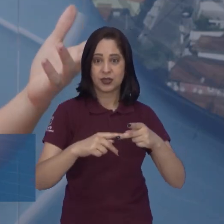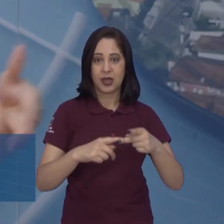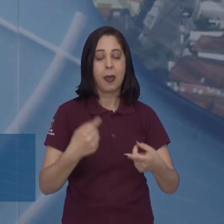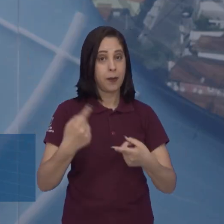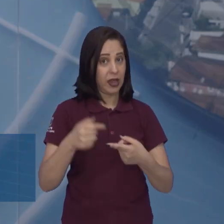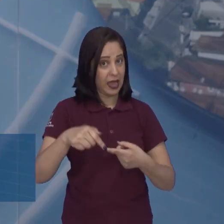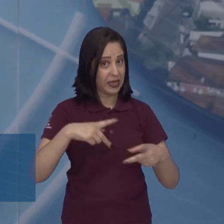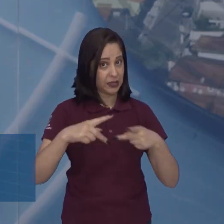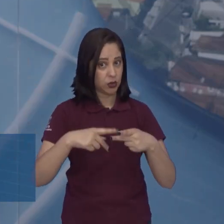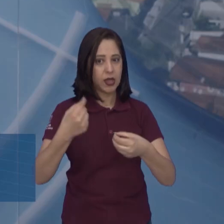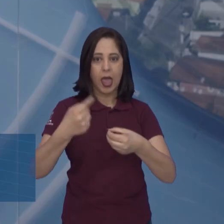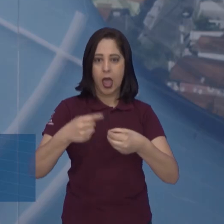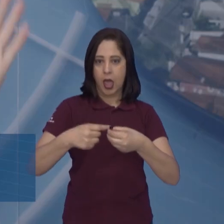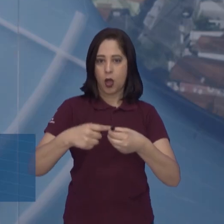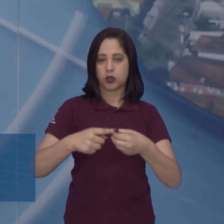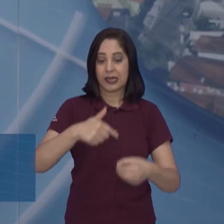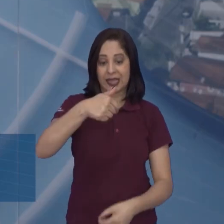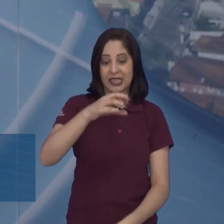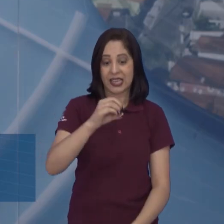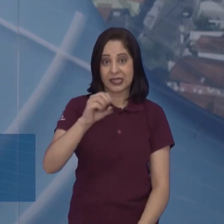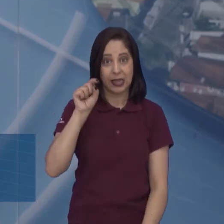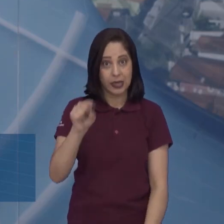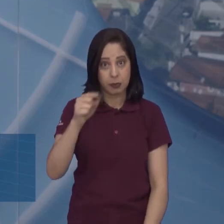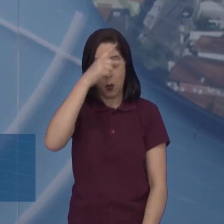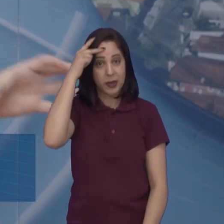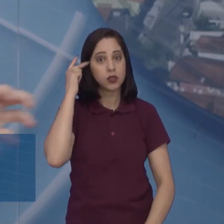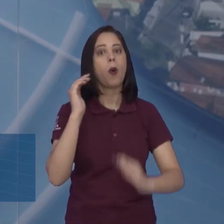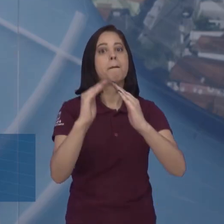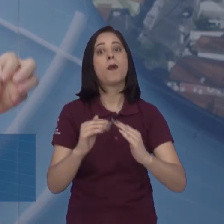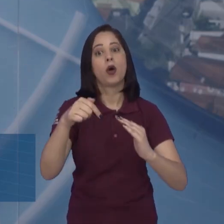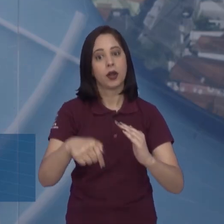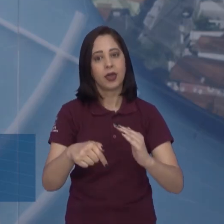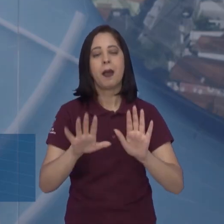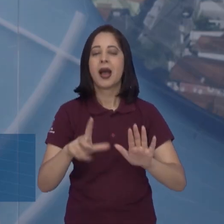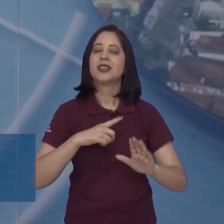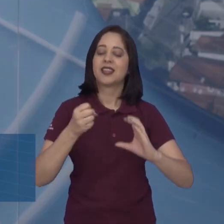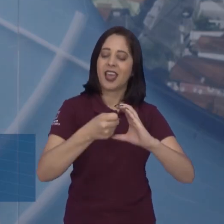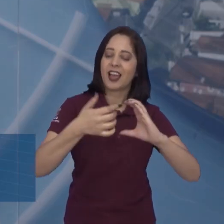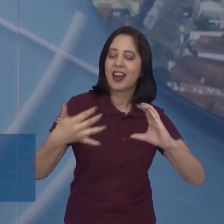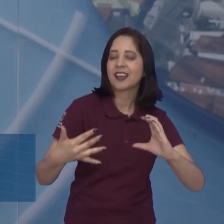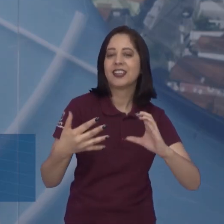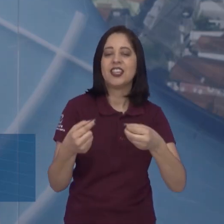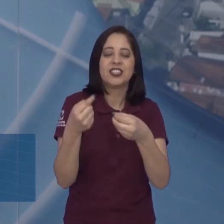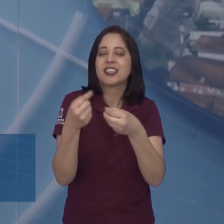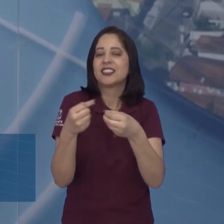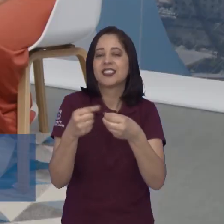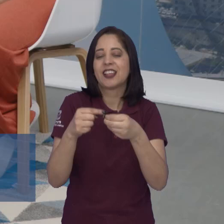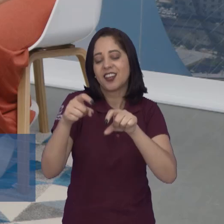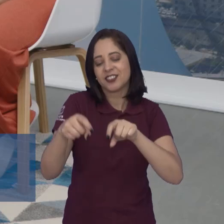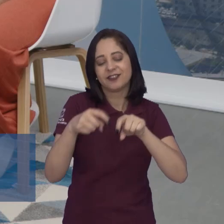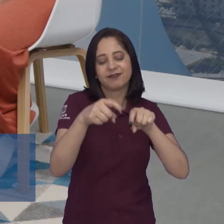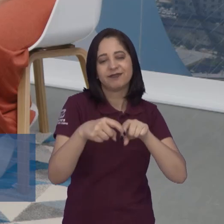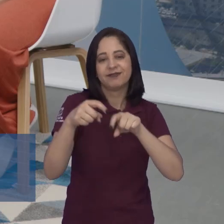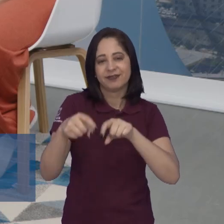grande, ultrapassando seus 700 mil habitantes, mas também tem essas características de interior também, né? E